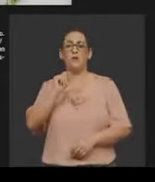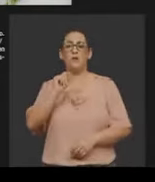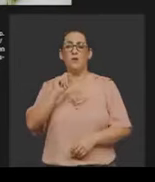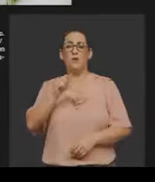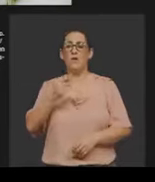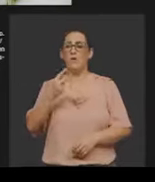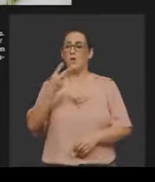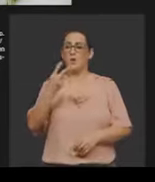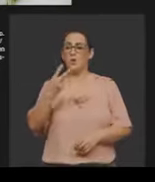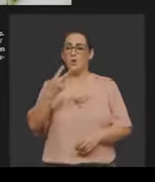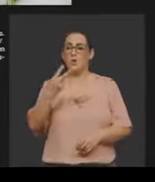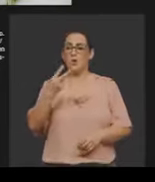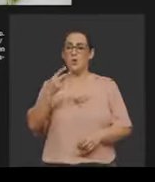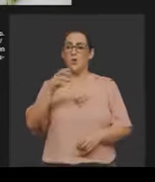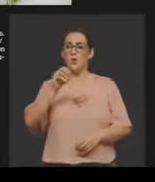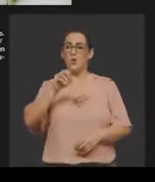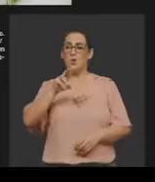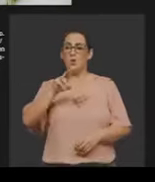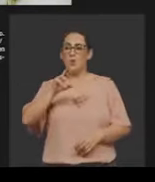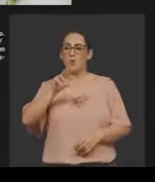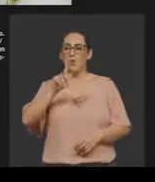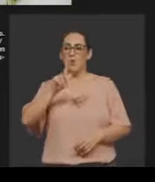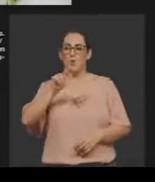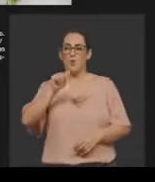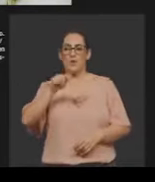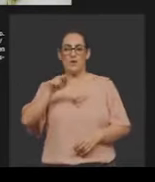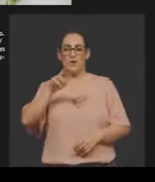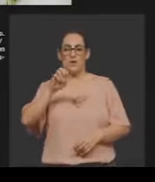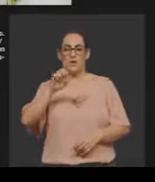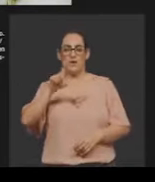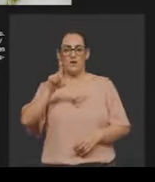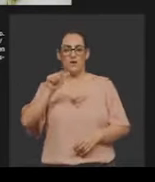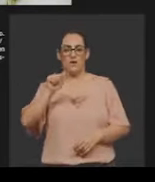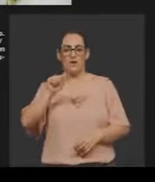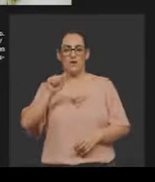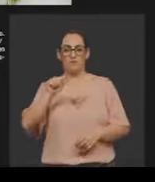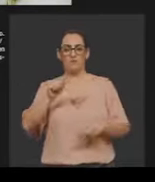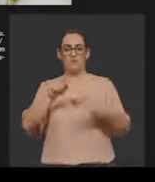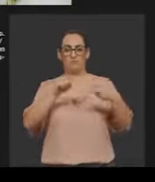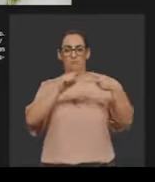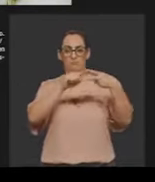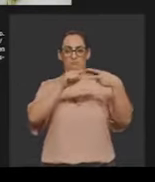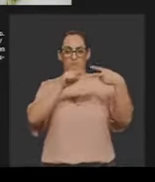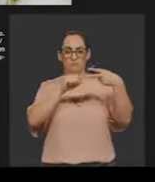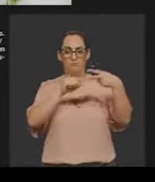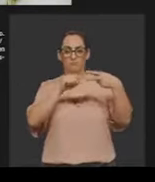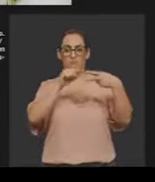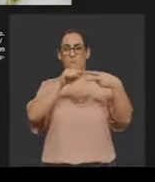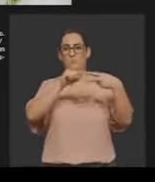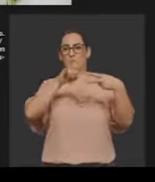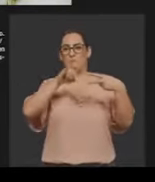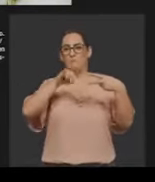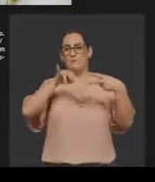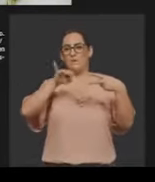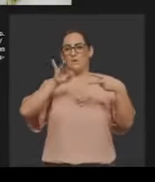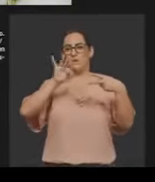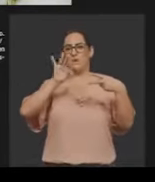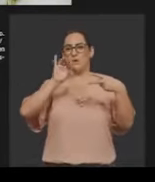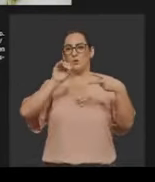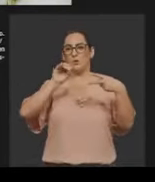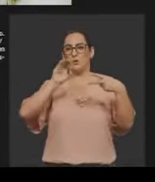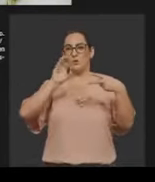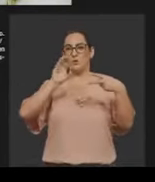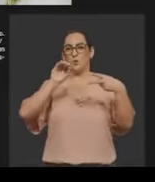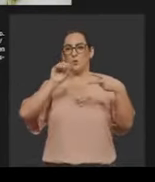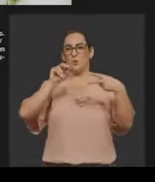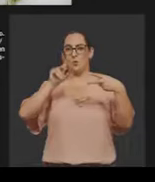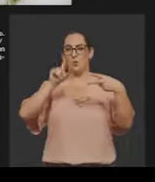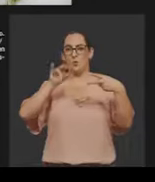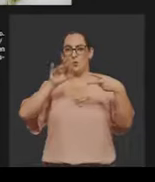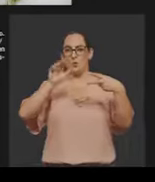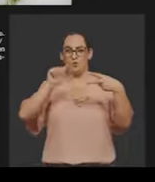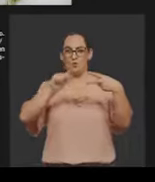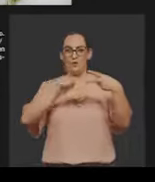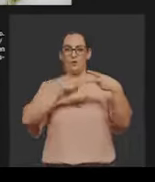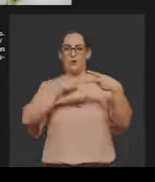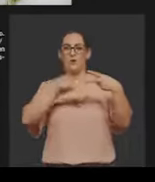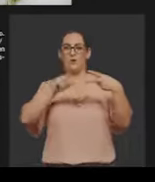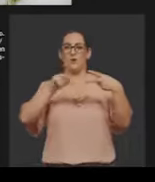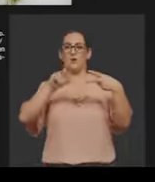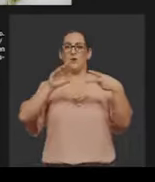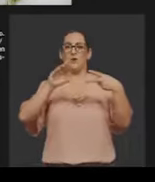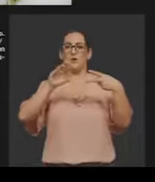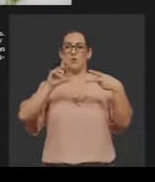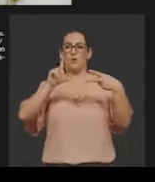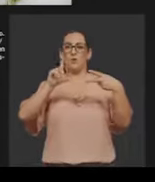DNA próprio são mitocôndria e o cloroplasto. Nessa foto aqui, eu trouxe para vocês um exemplo de